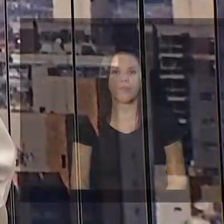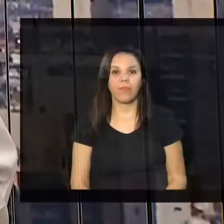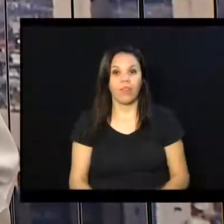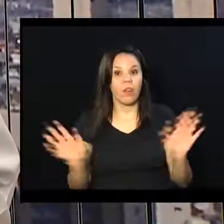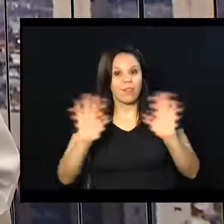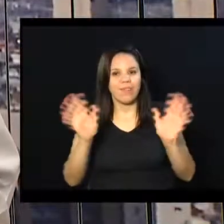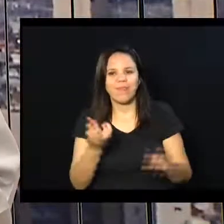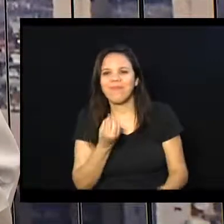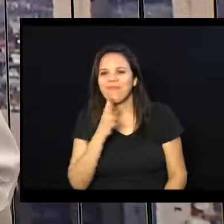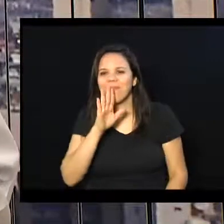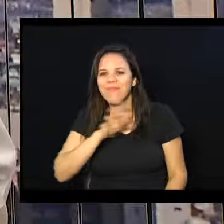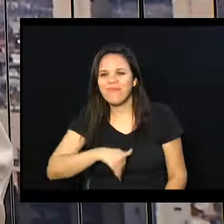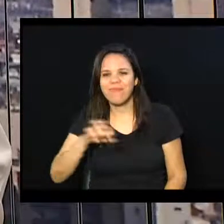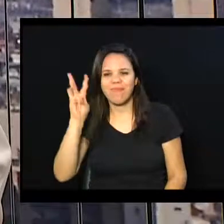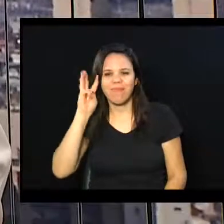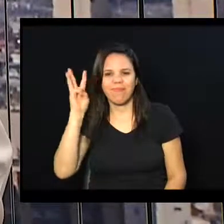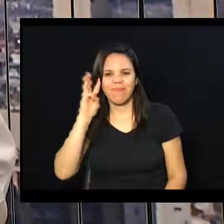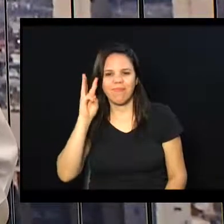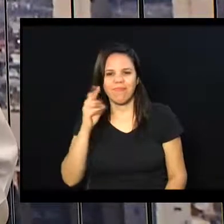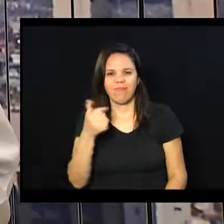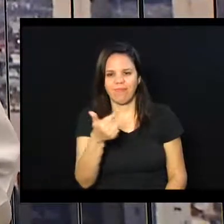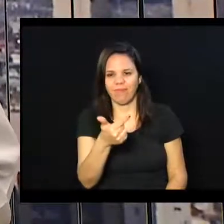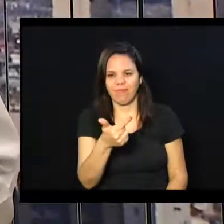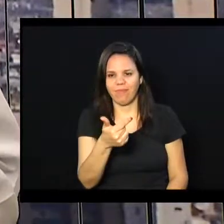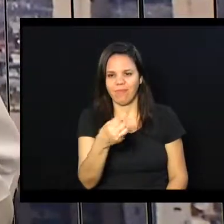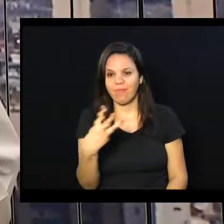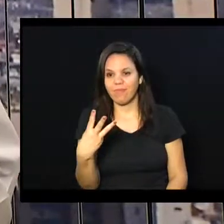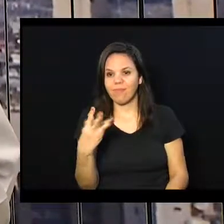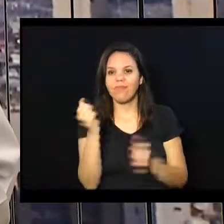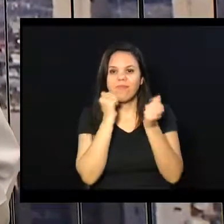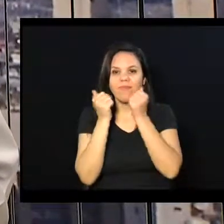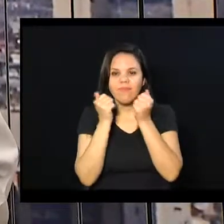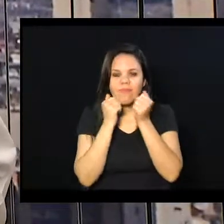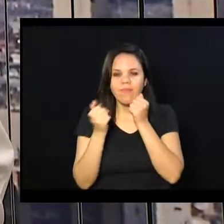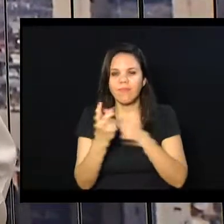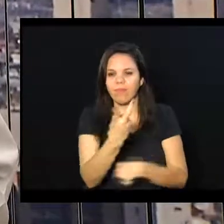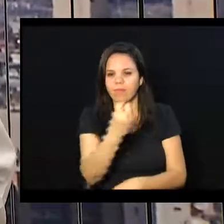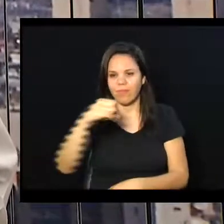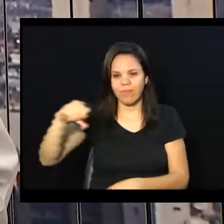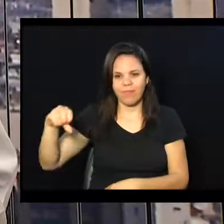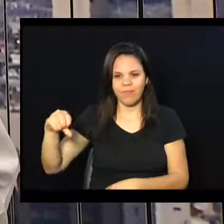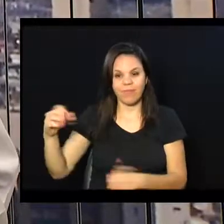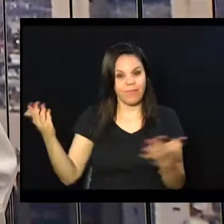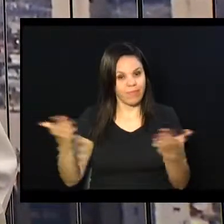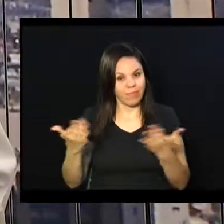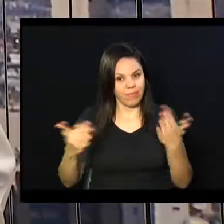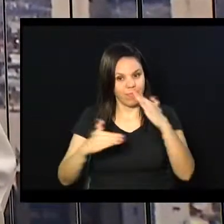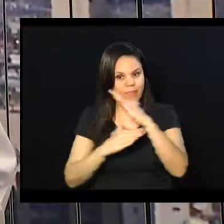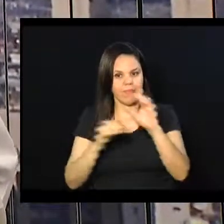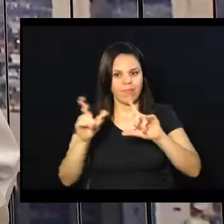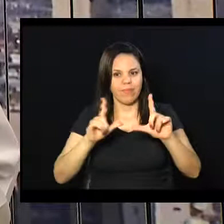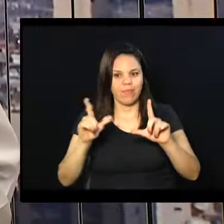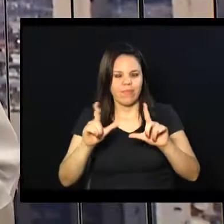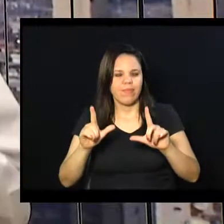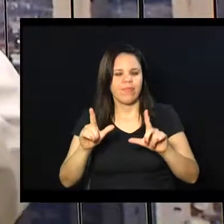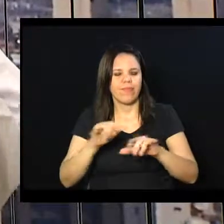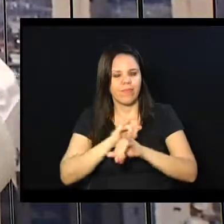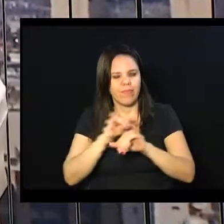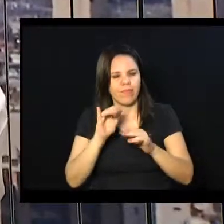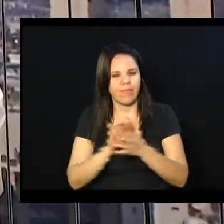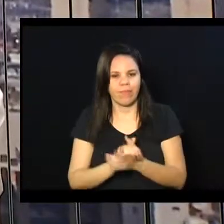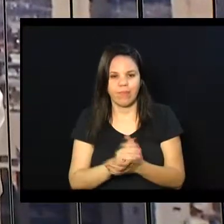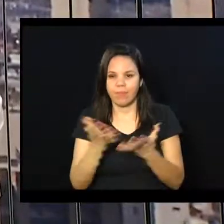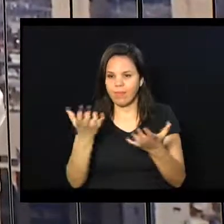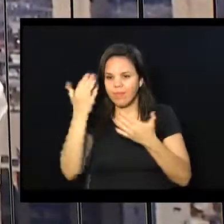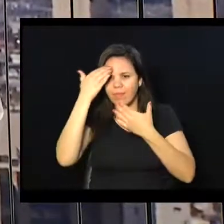Olá, boa tarde. Terça-feira, dia 23 de julho de 2019, está no ar o jornal Câmara Notícia.